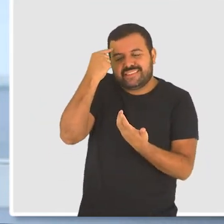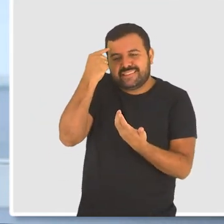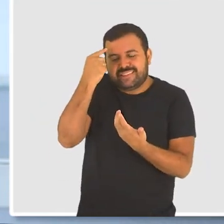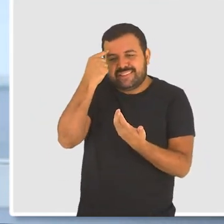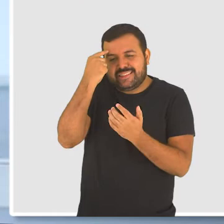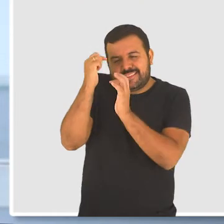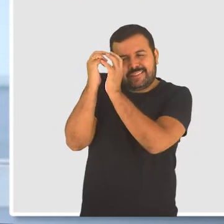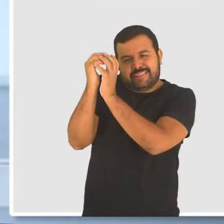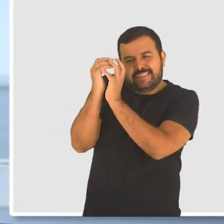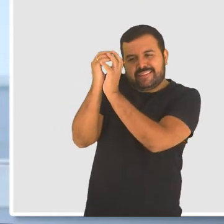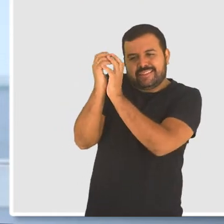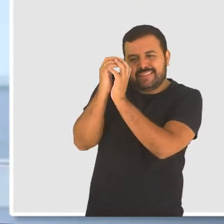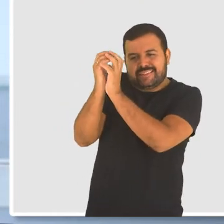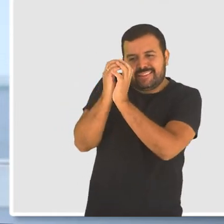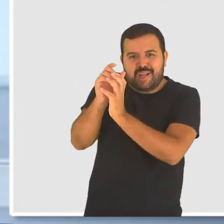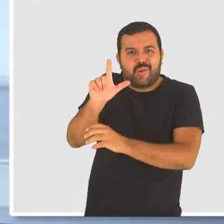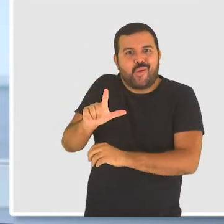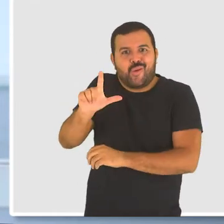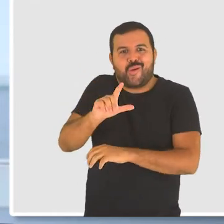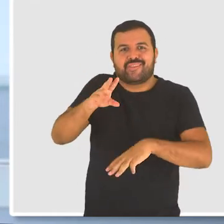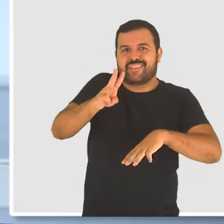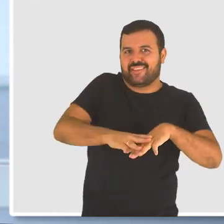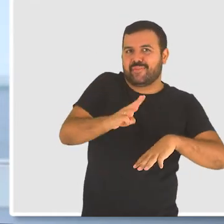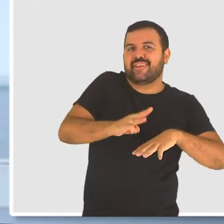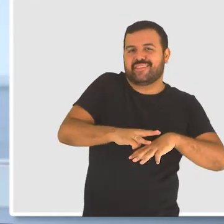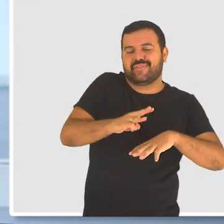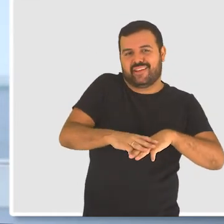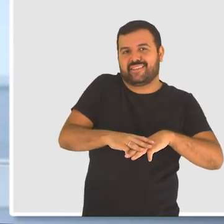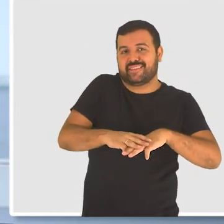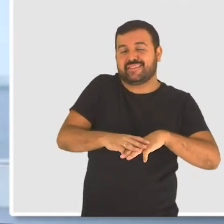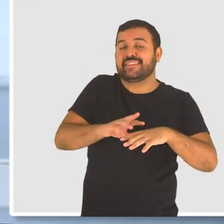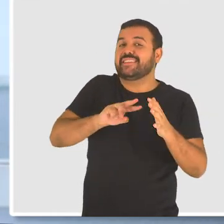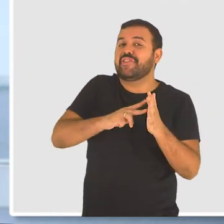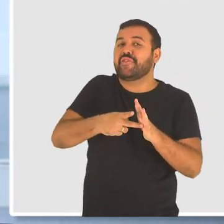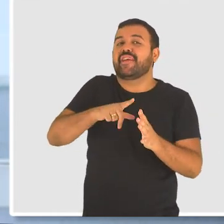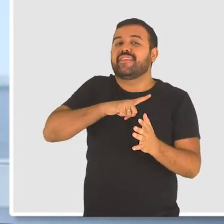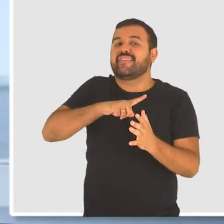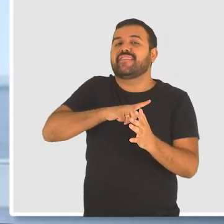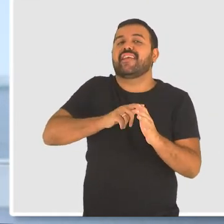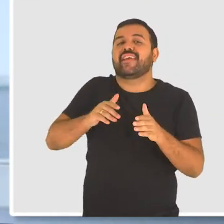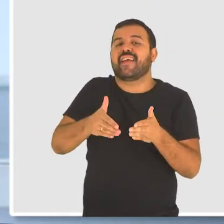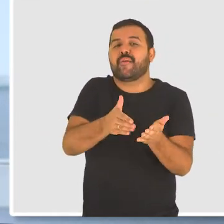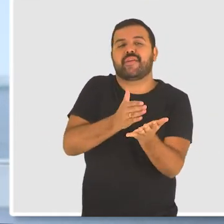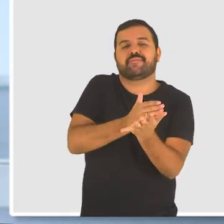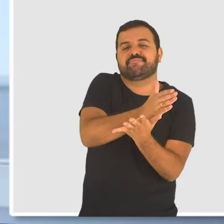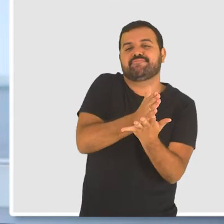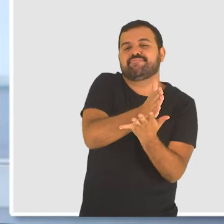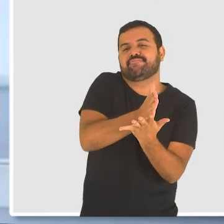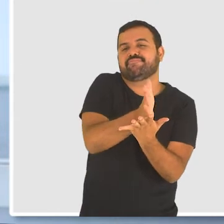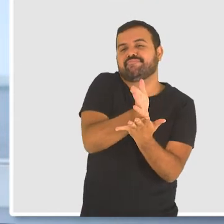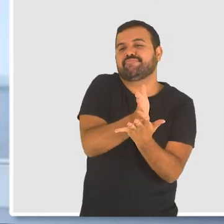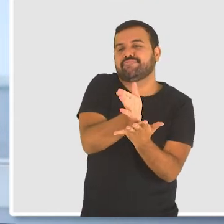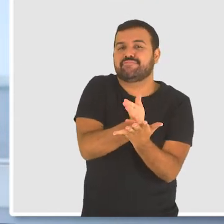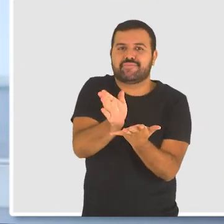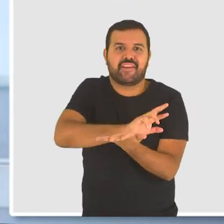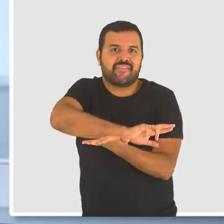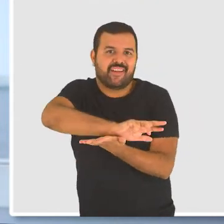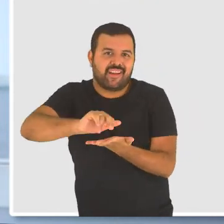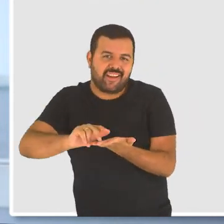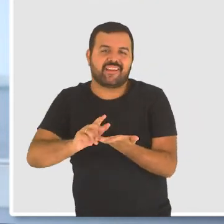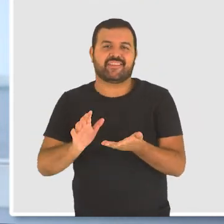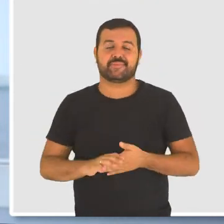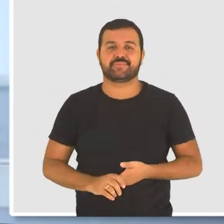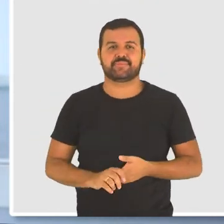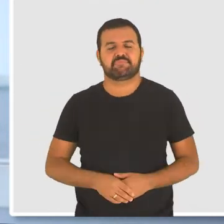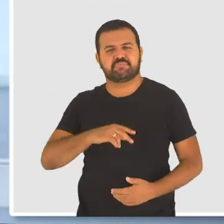Pensar matematicamente é pensar de diferentes modos. Um pesquisador